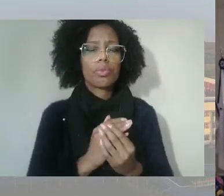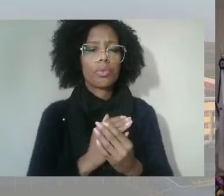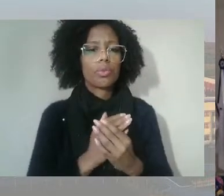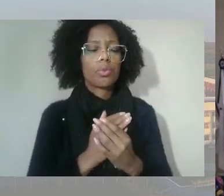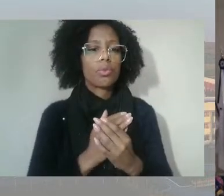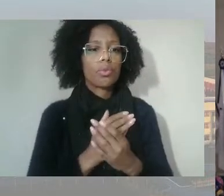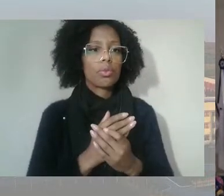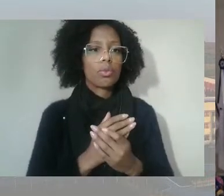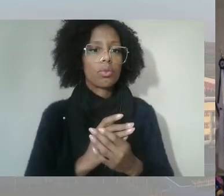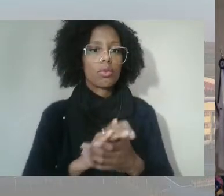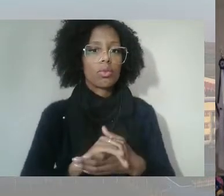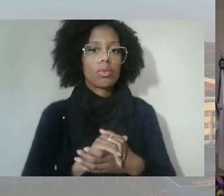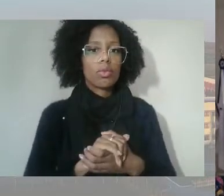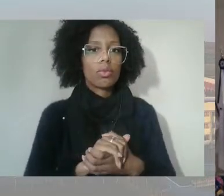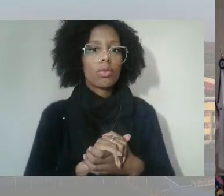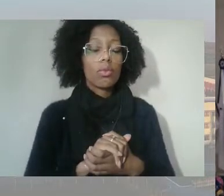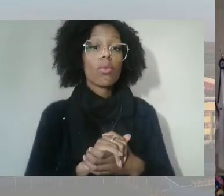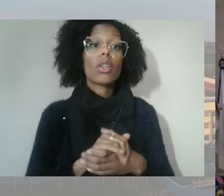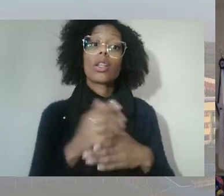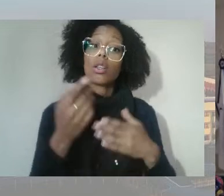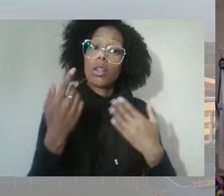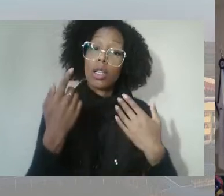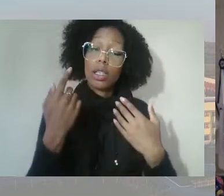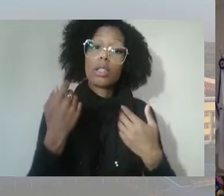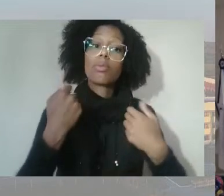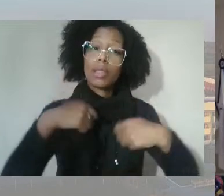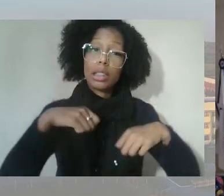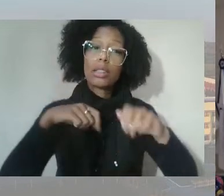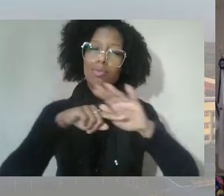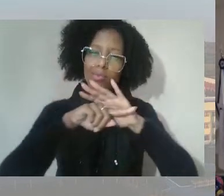Então, eu acho que a gente precisa aprofundar esse debate.